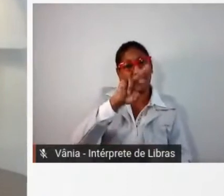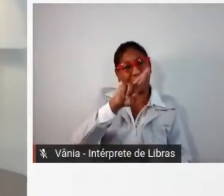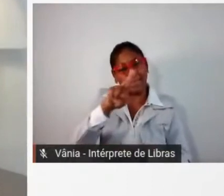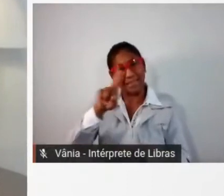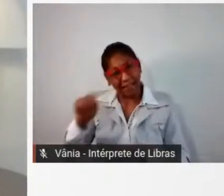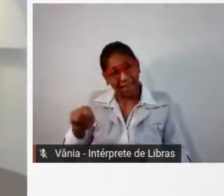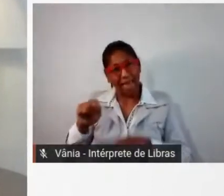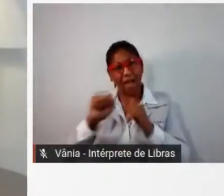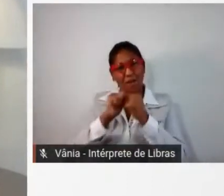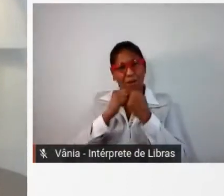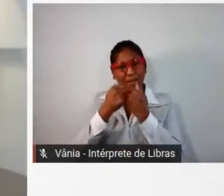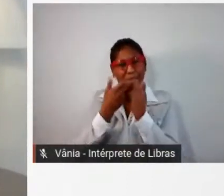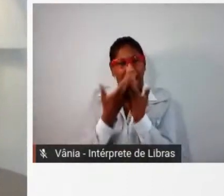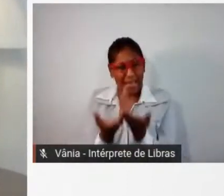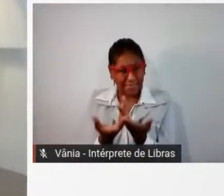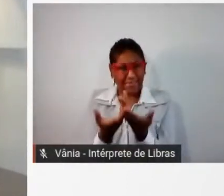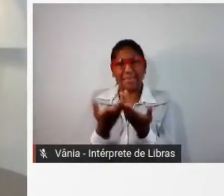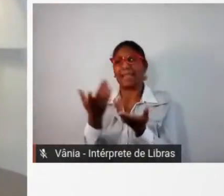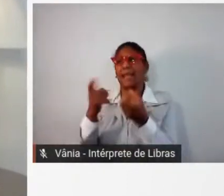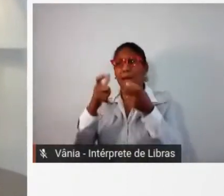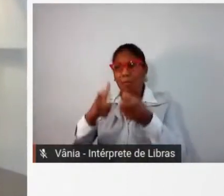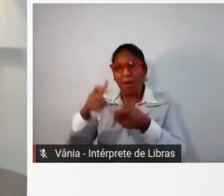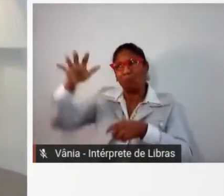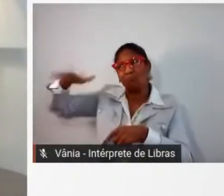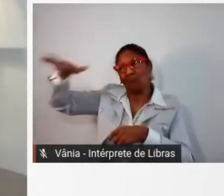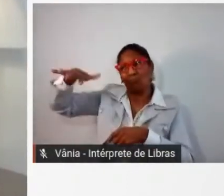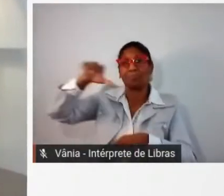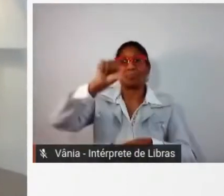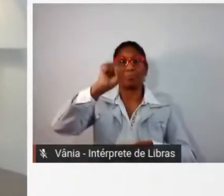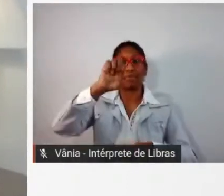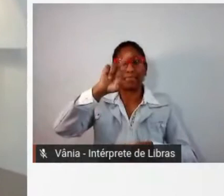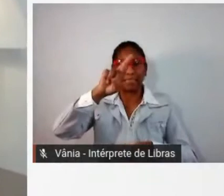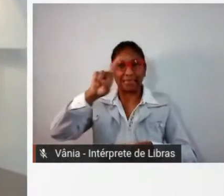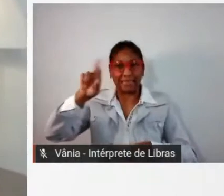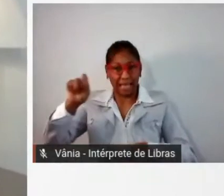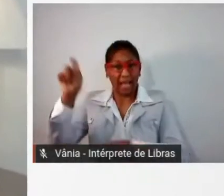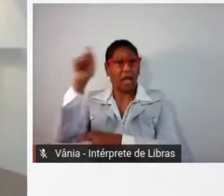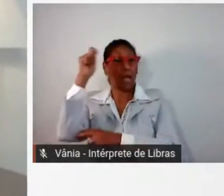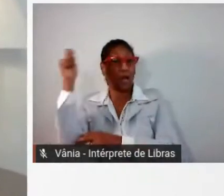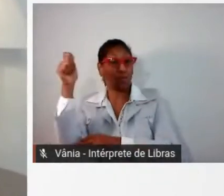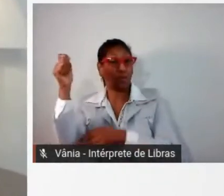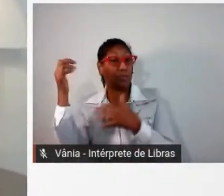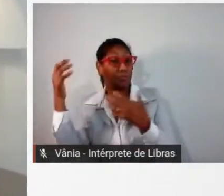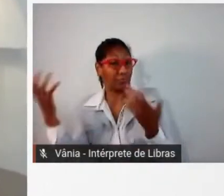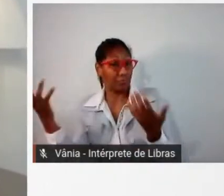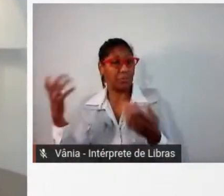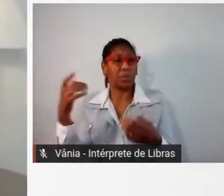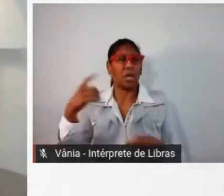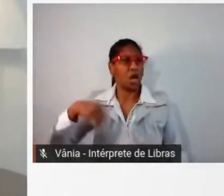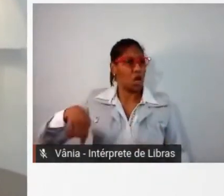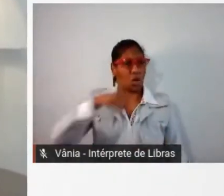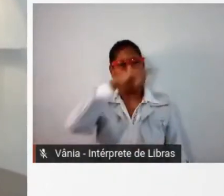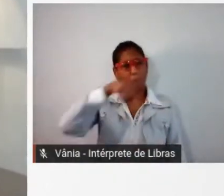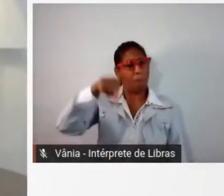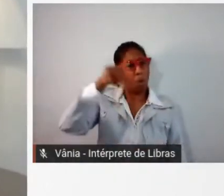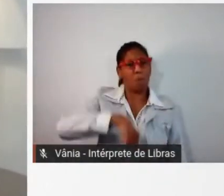Hortênsias, e também em partes das regiões da Serra Gaúcha, que Nós nunca proibimos, por exemplo, o funcionamento